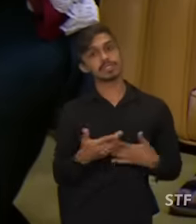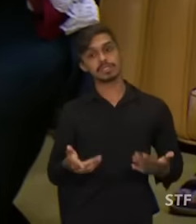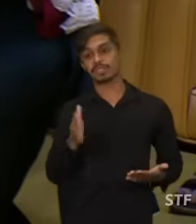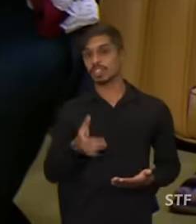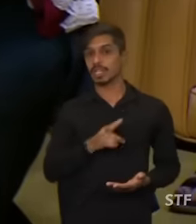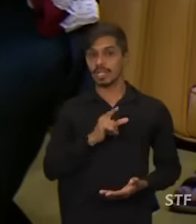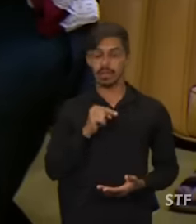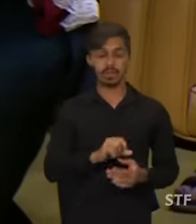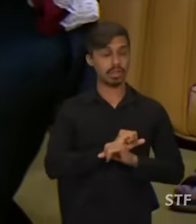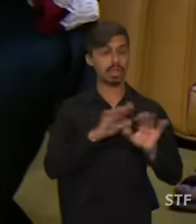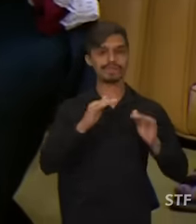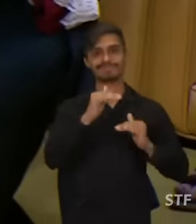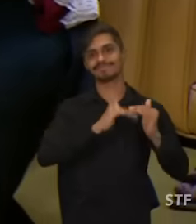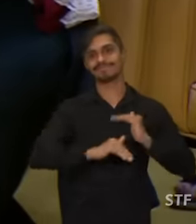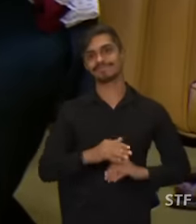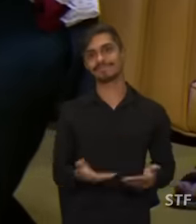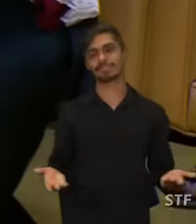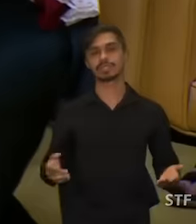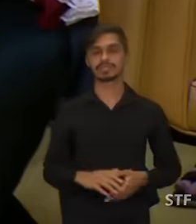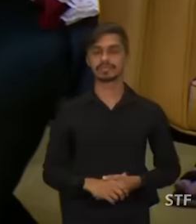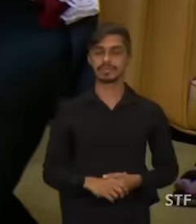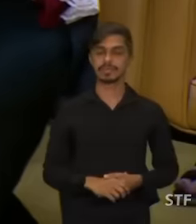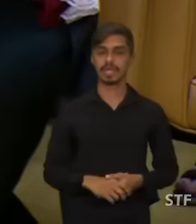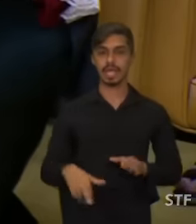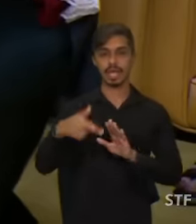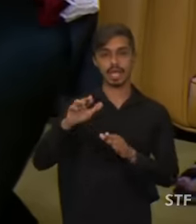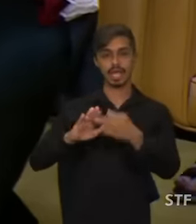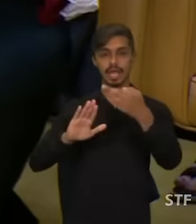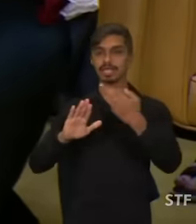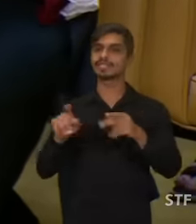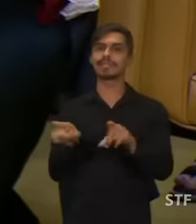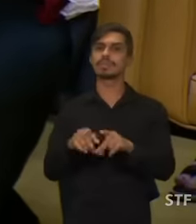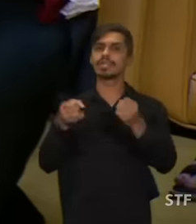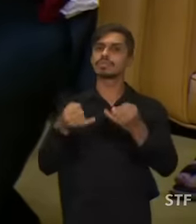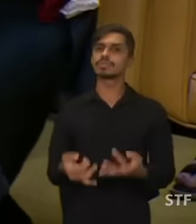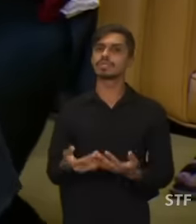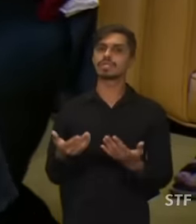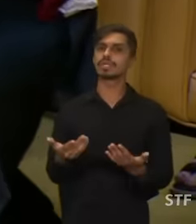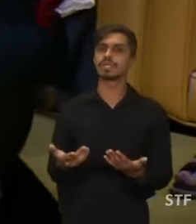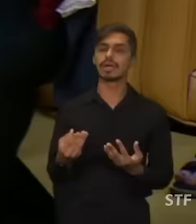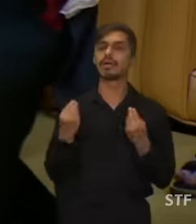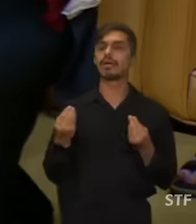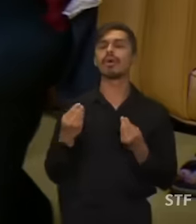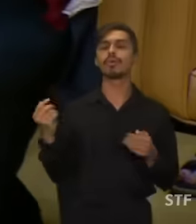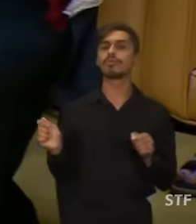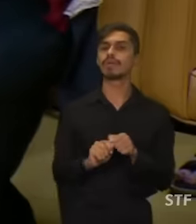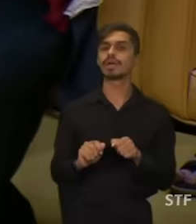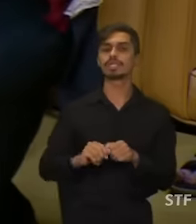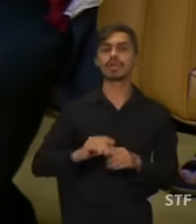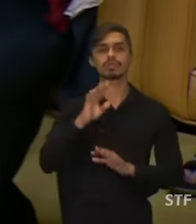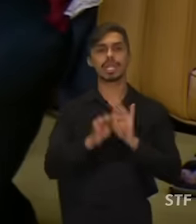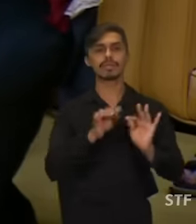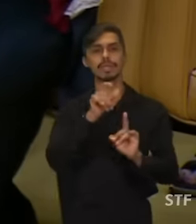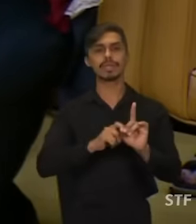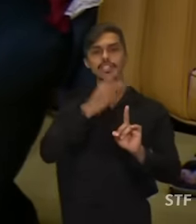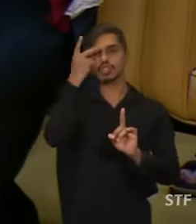claro retrocesso. Agora, a resolução também não deixa claro como vai ser feito o encaminhamento de pessoas